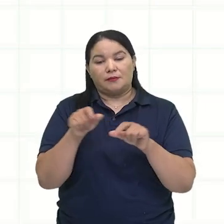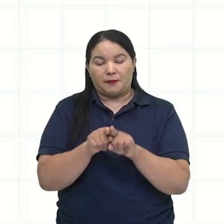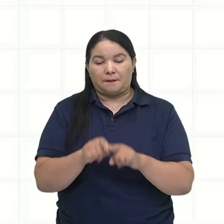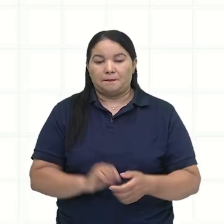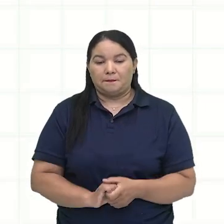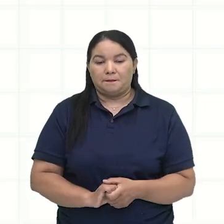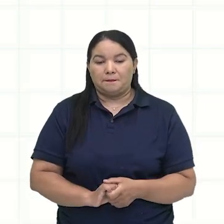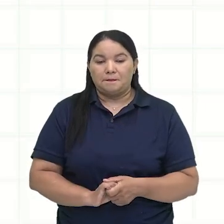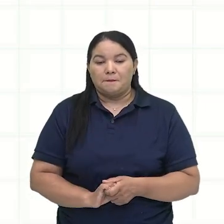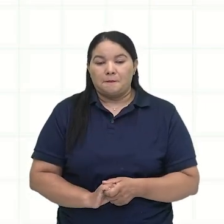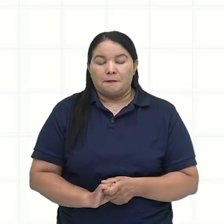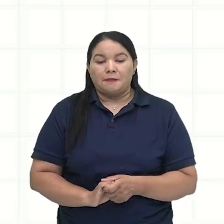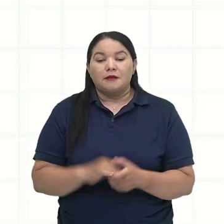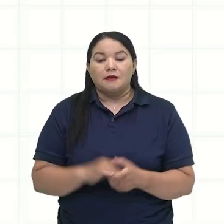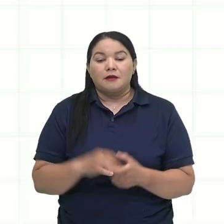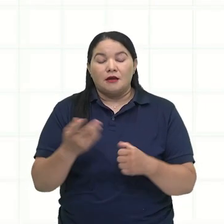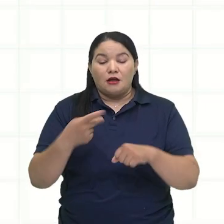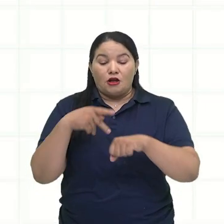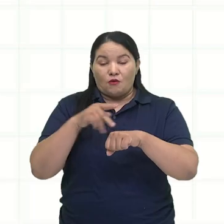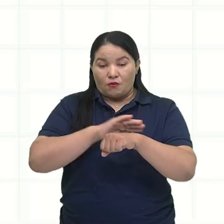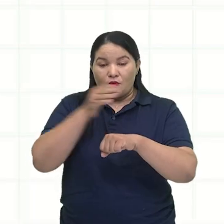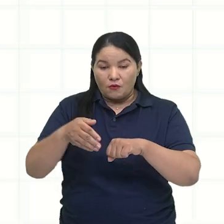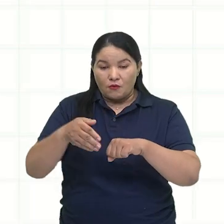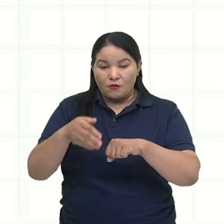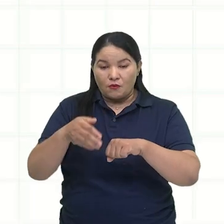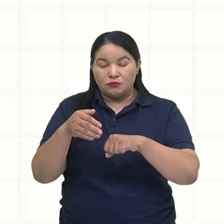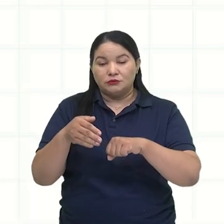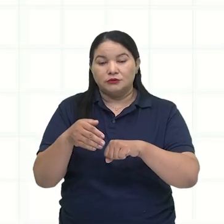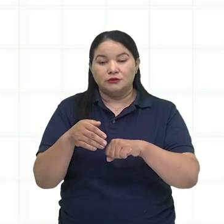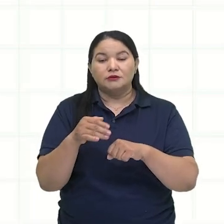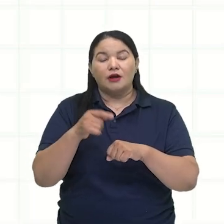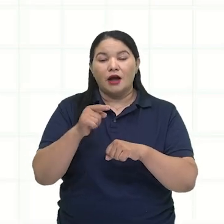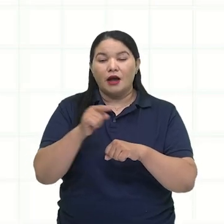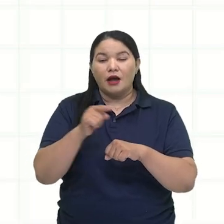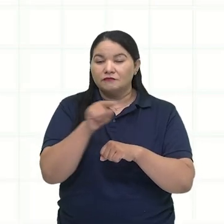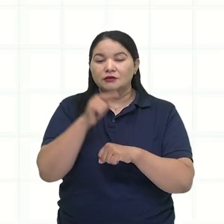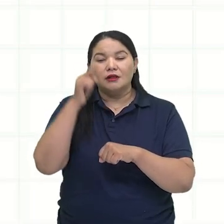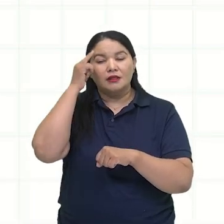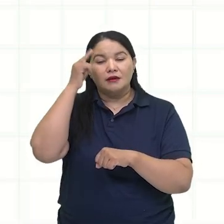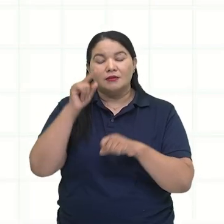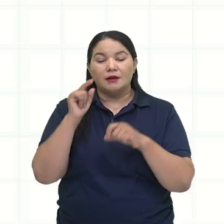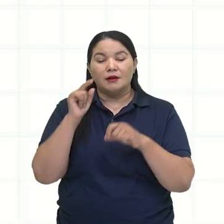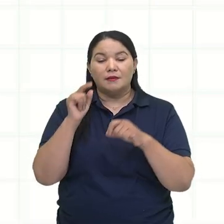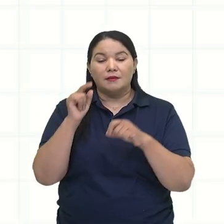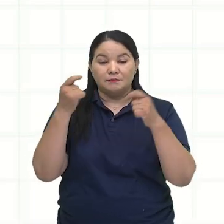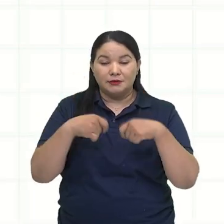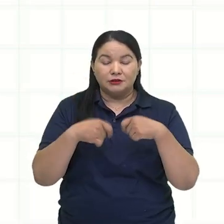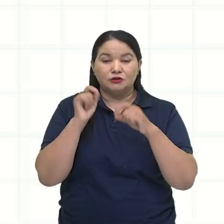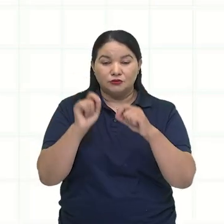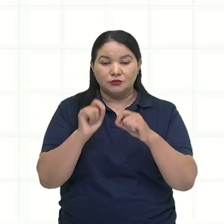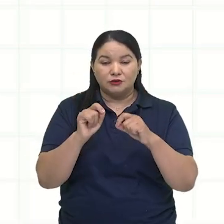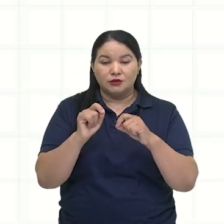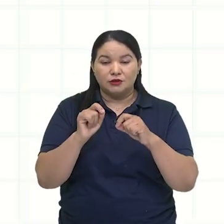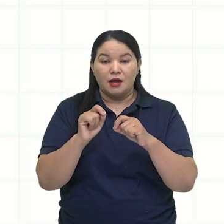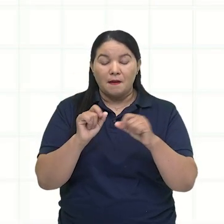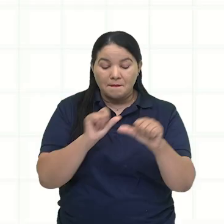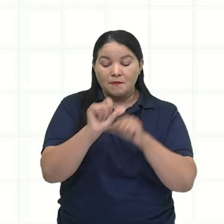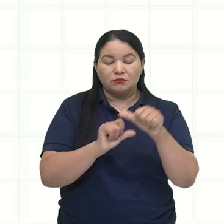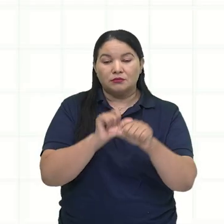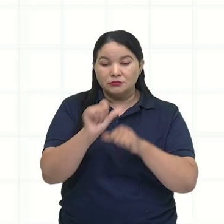Então, rochas metamórficas, você vai lembrar disso, que precisa ter um grau de